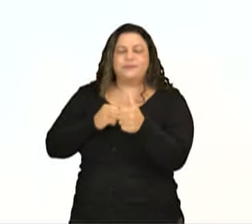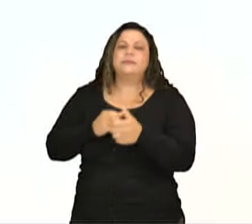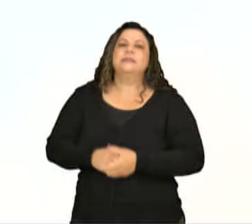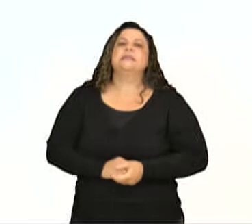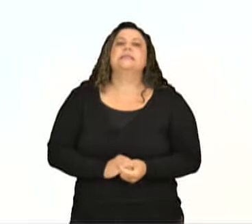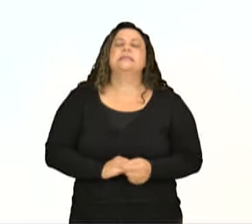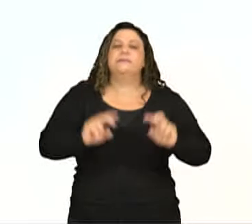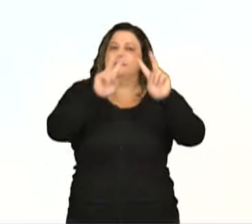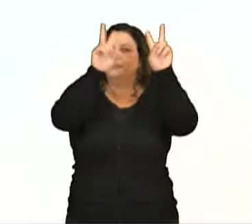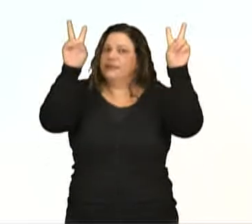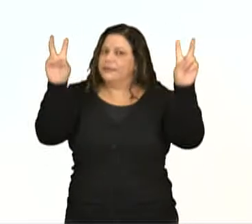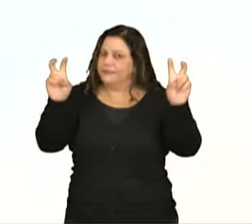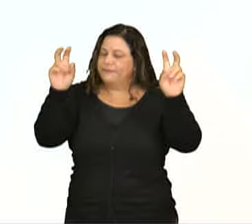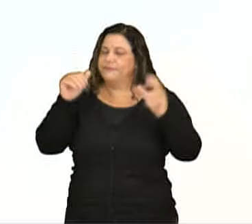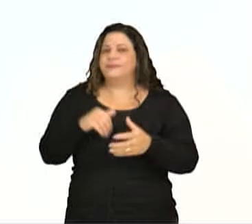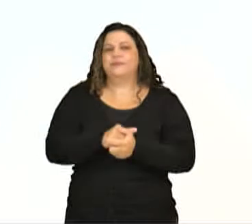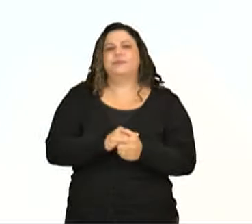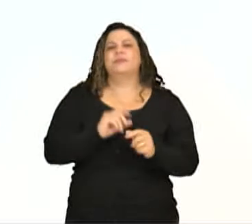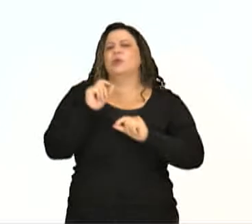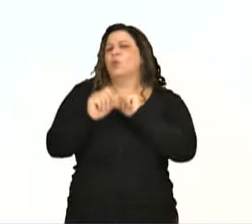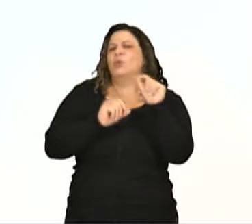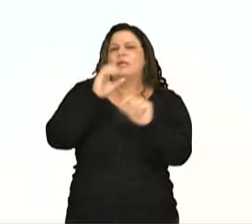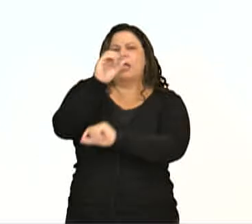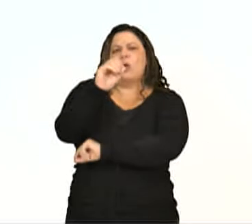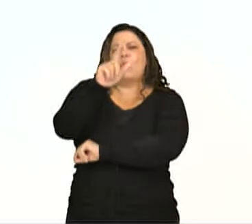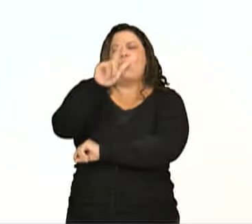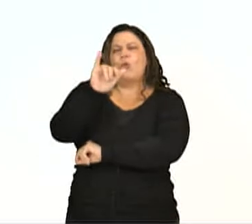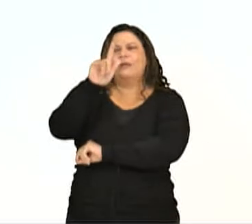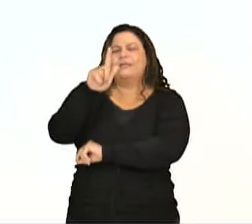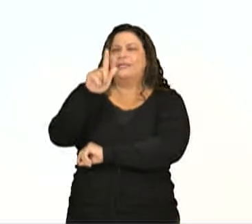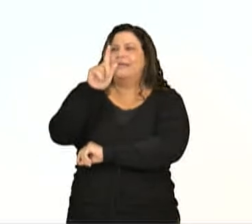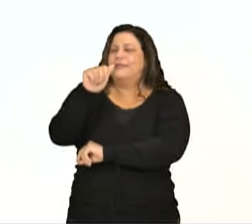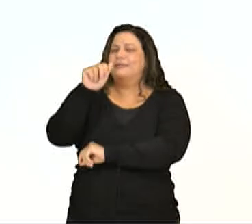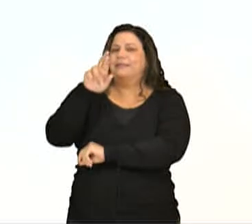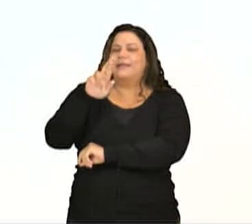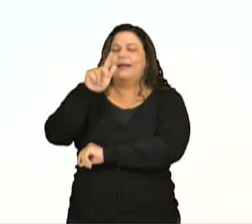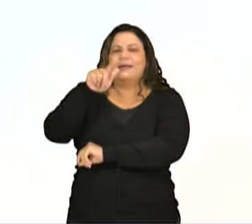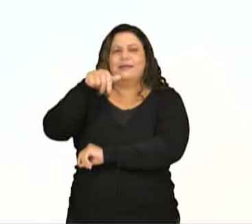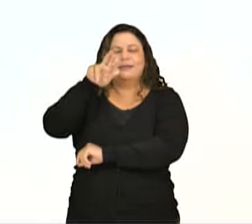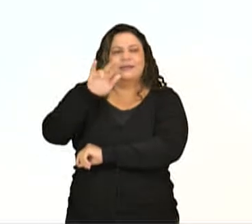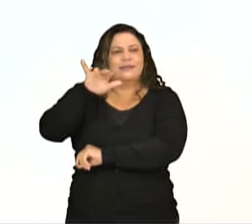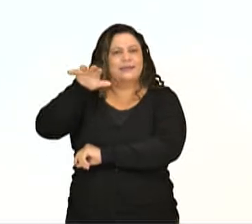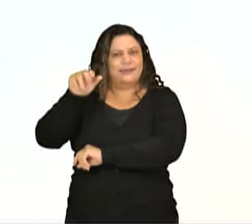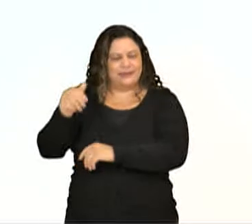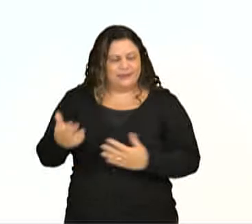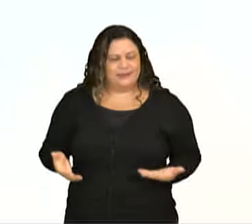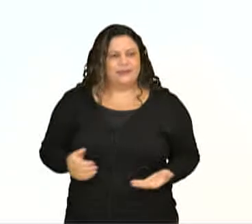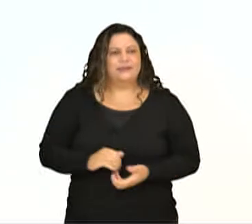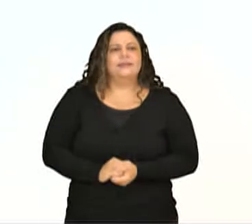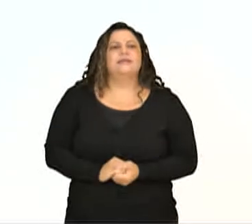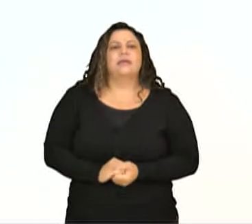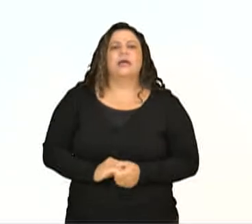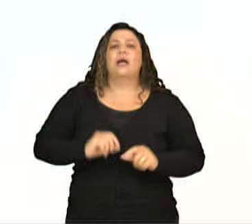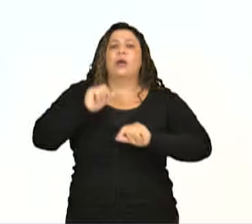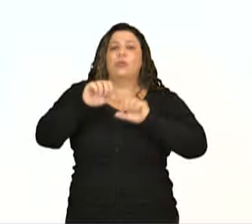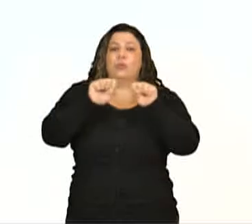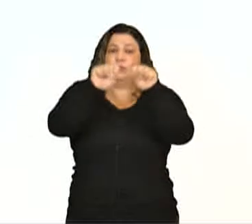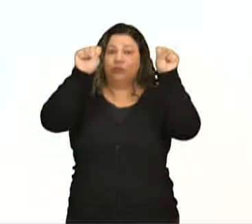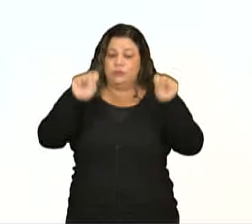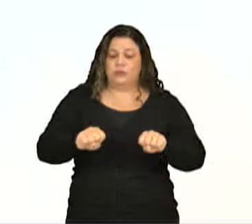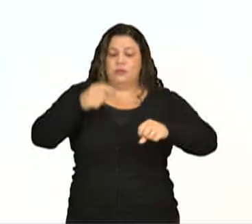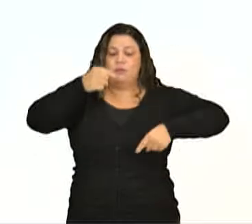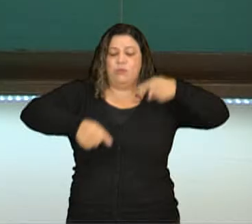sobre a expressão república oligárquica. Ela tem a ver com o sistema político dominado